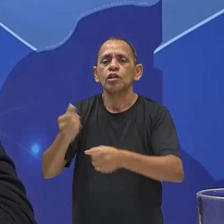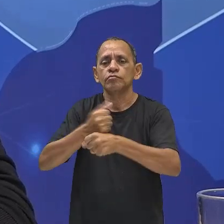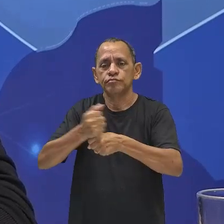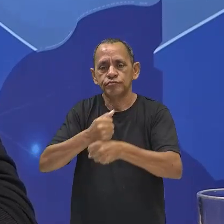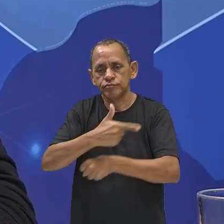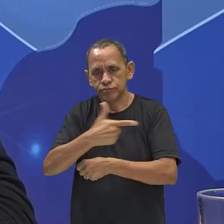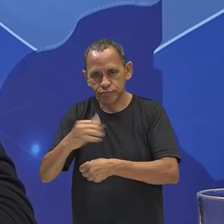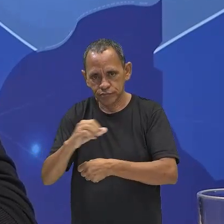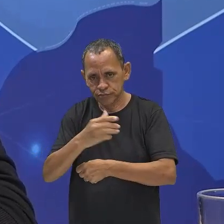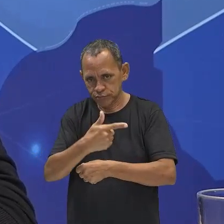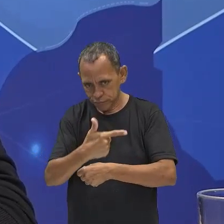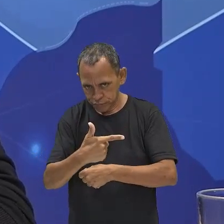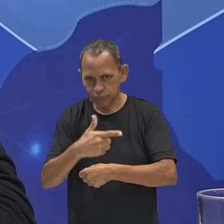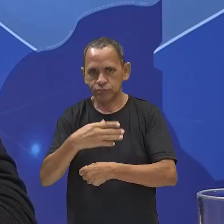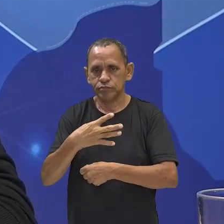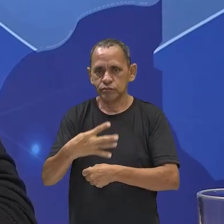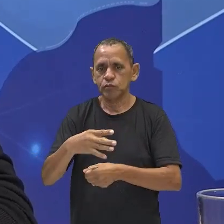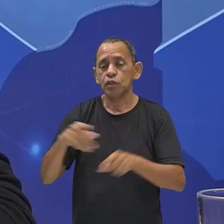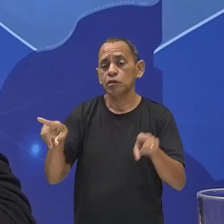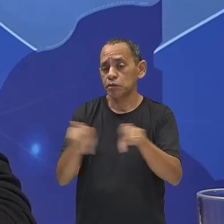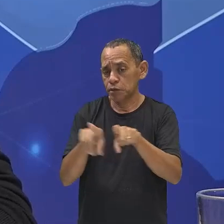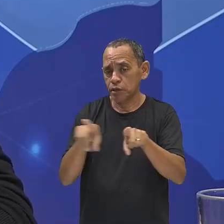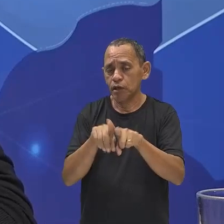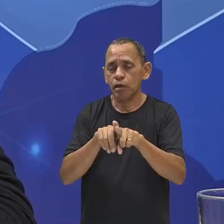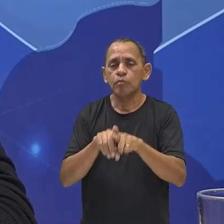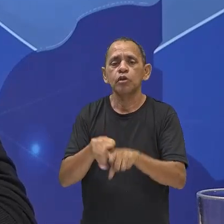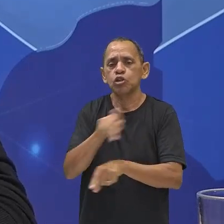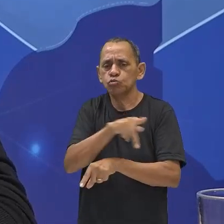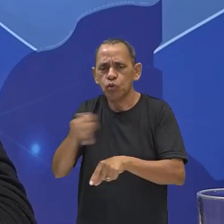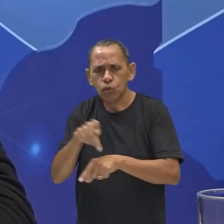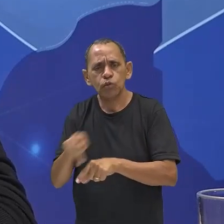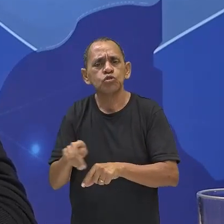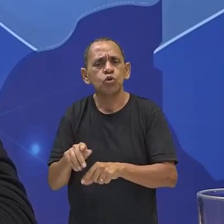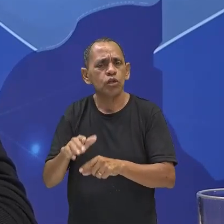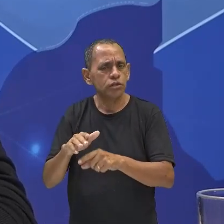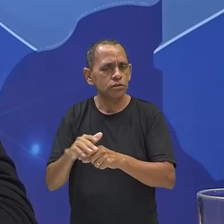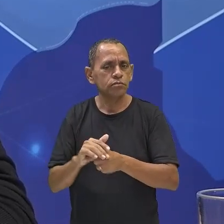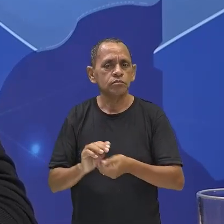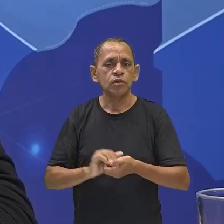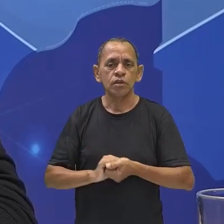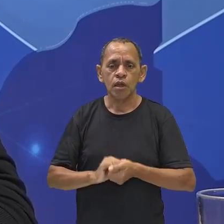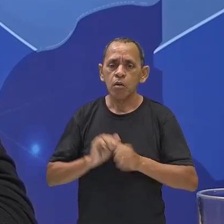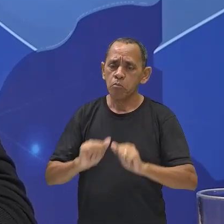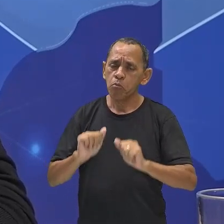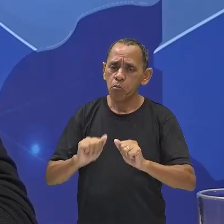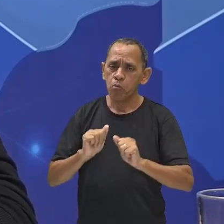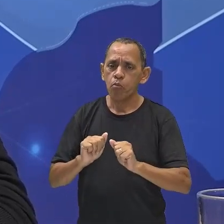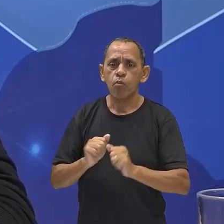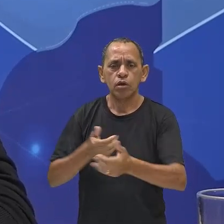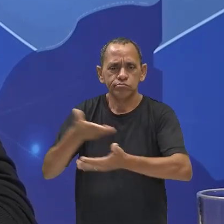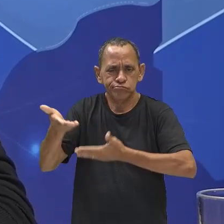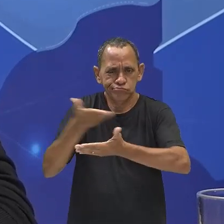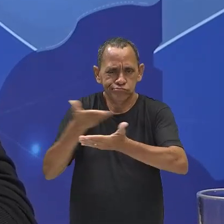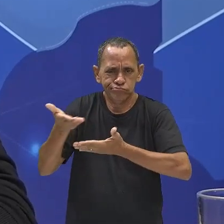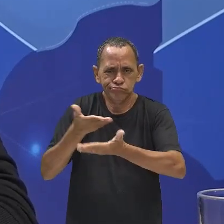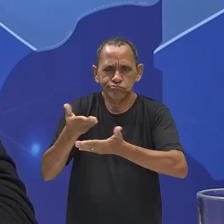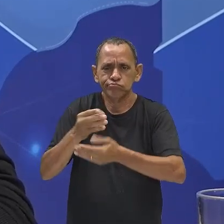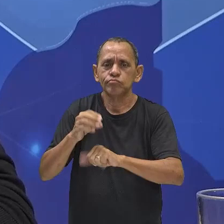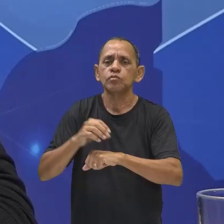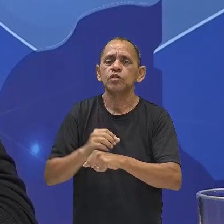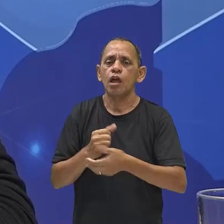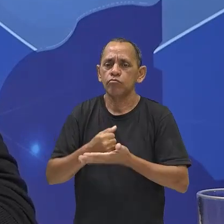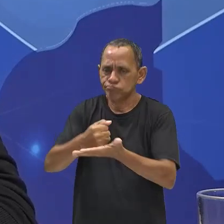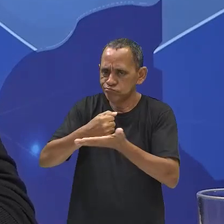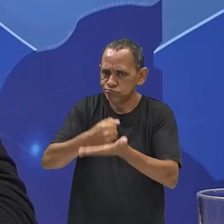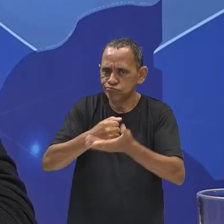2024 e também esperamos que mais professores também possam aderir a esse espírito de colaboração, tá? Porque, afinal de contas, o nosso